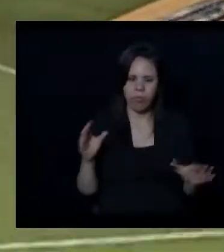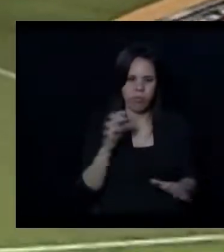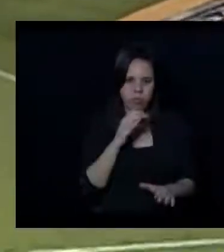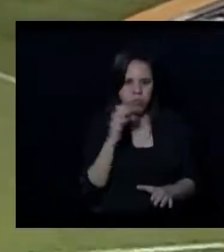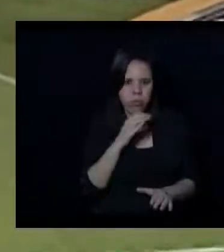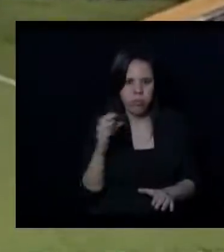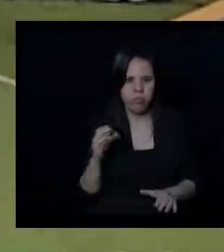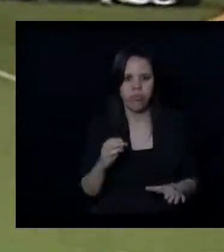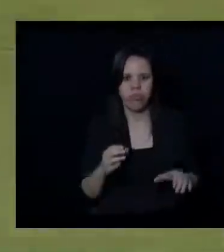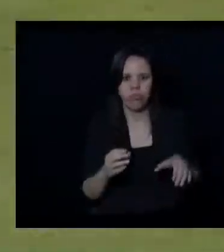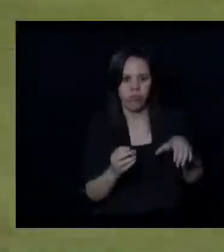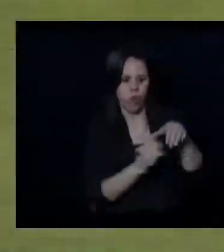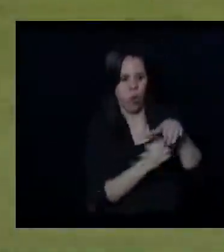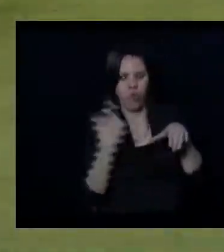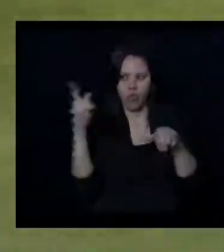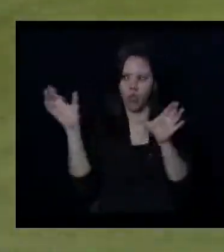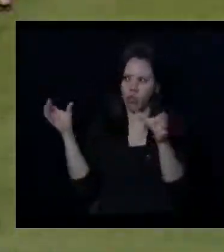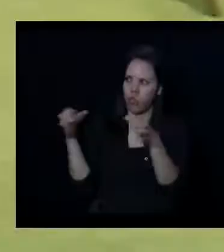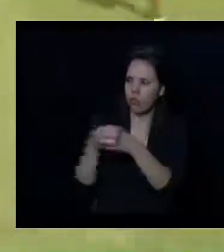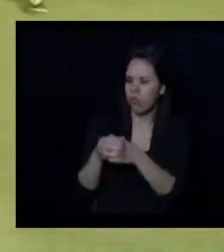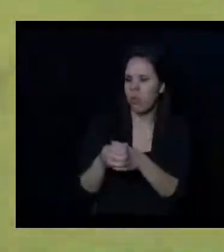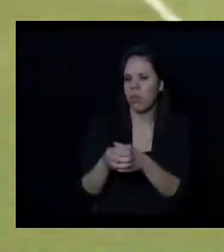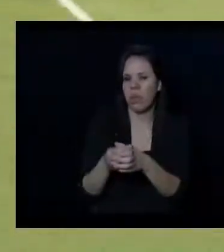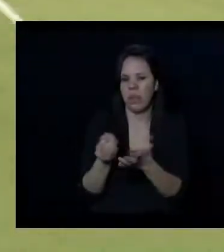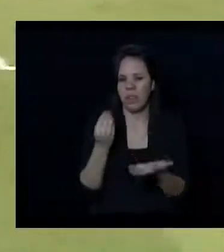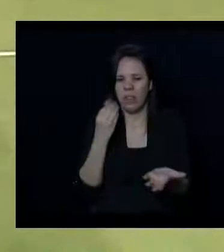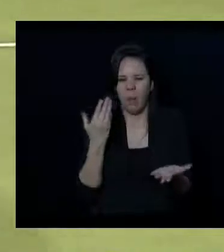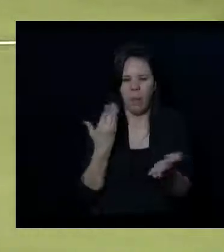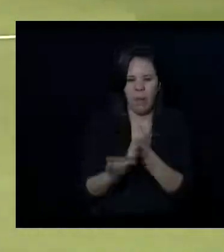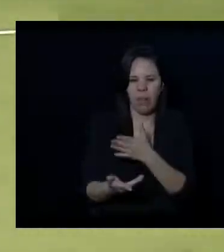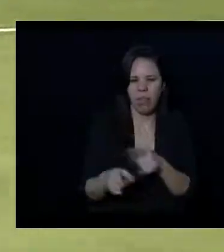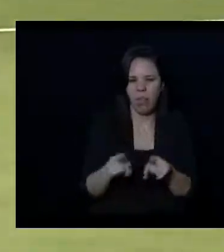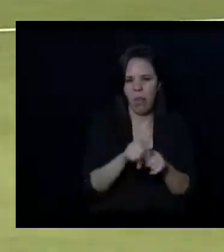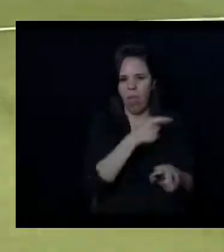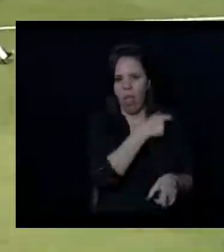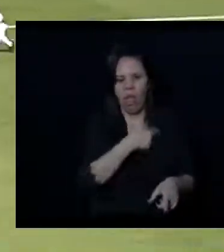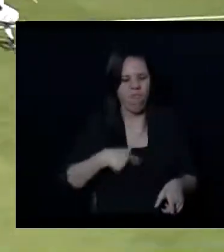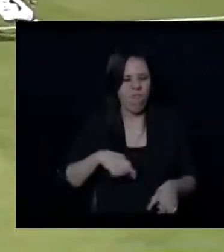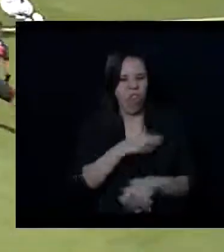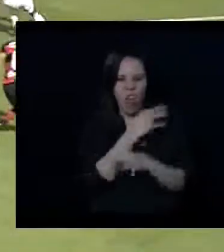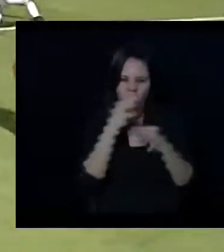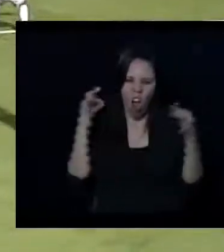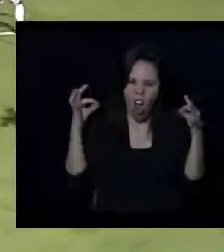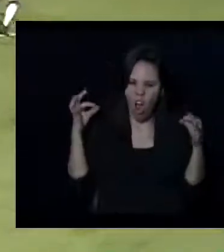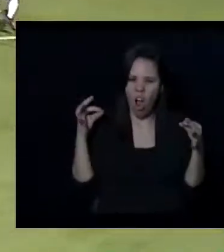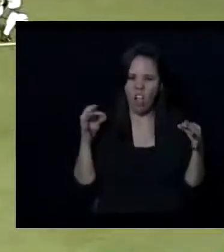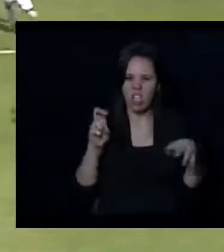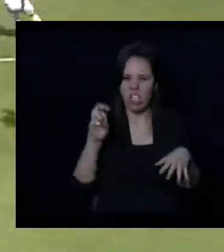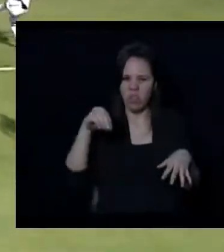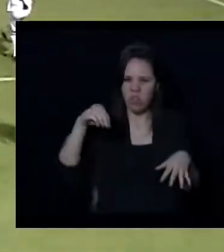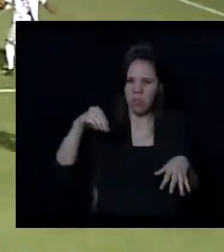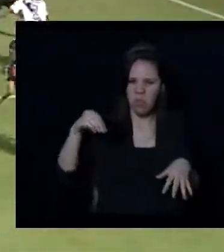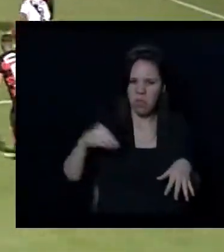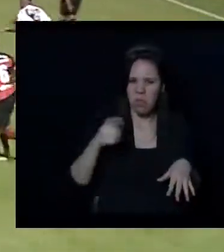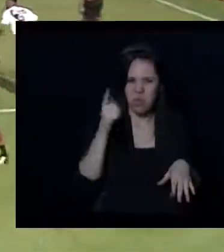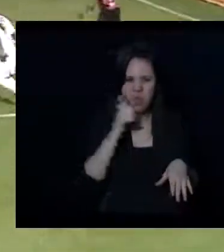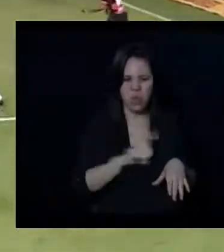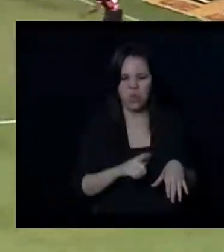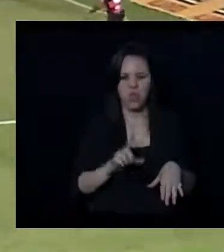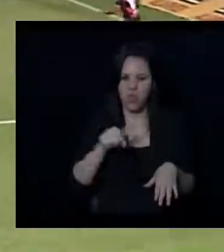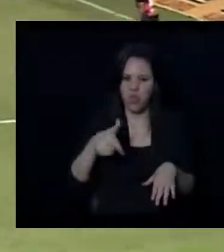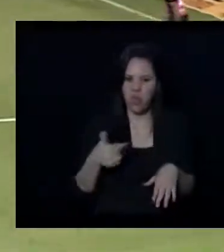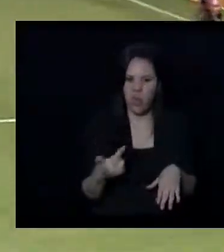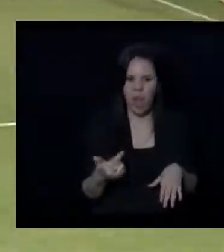do goleirão Glauco. A Macaquina estava demais e aos 5 minutos ampliou com o Matheus Vargas